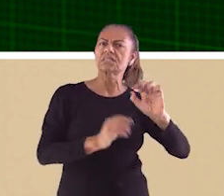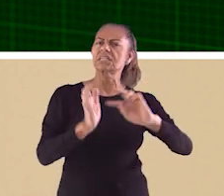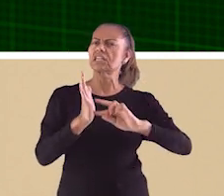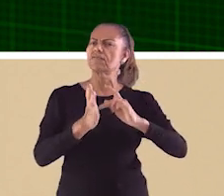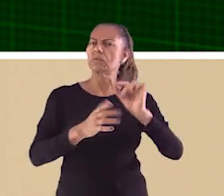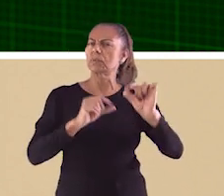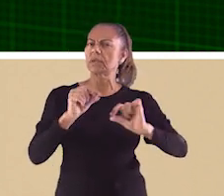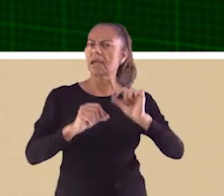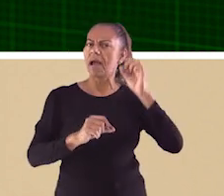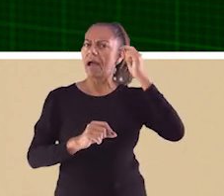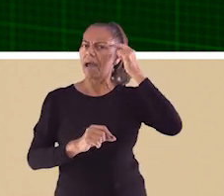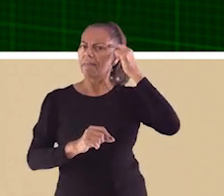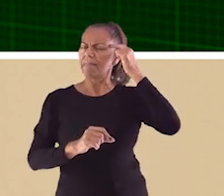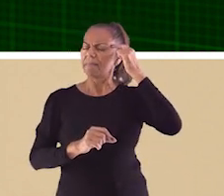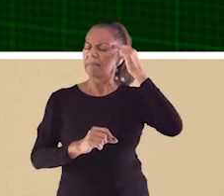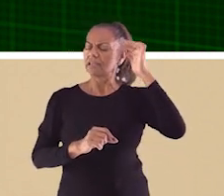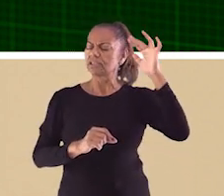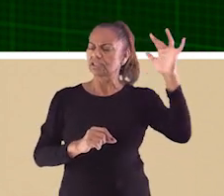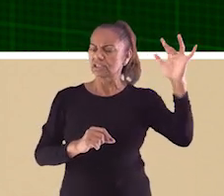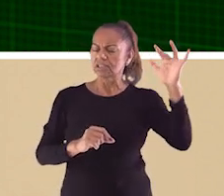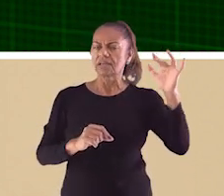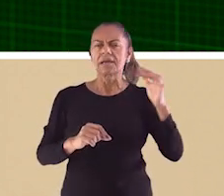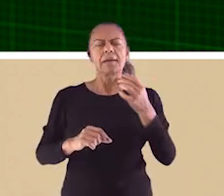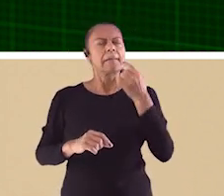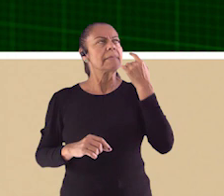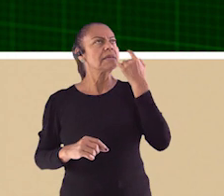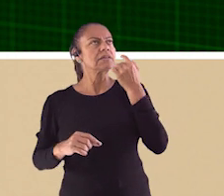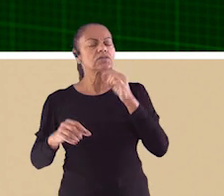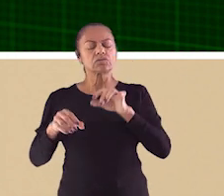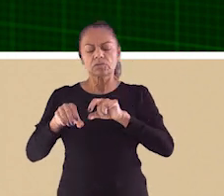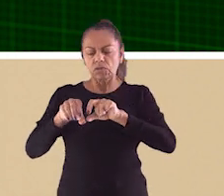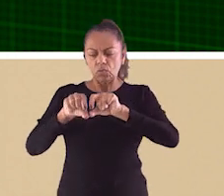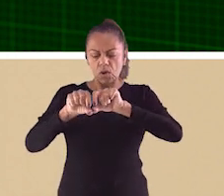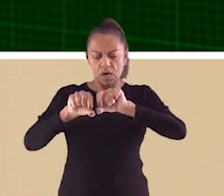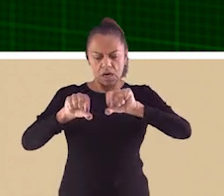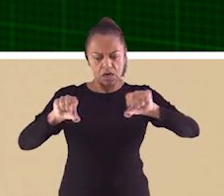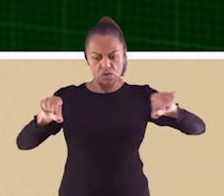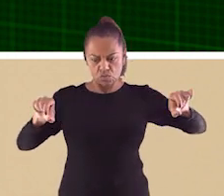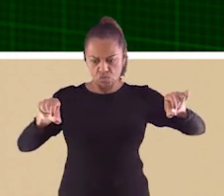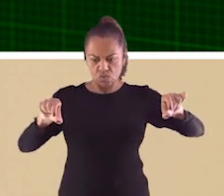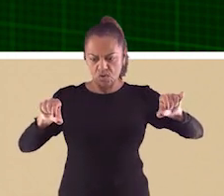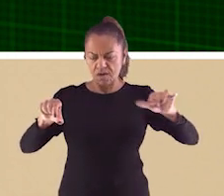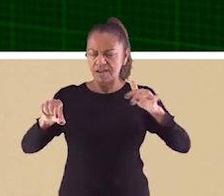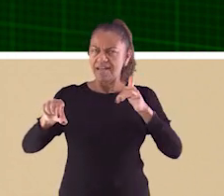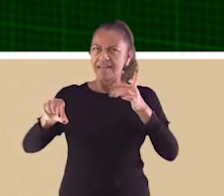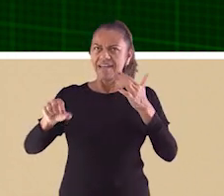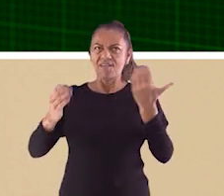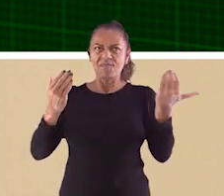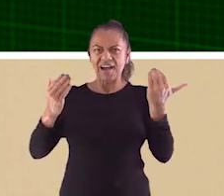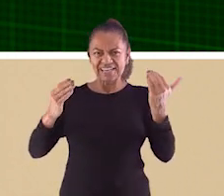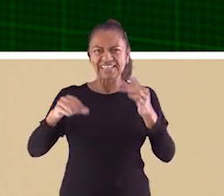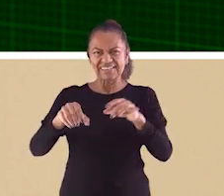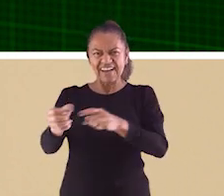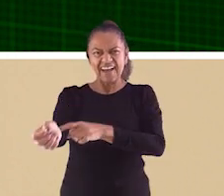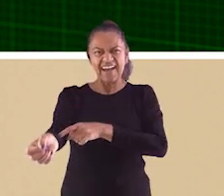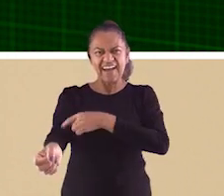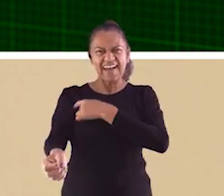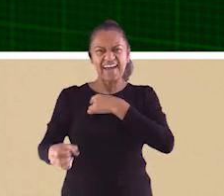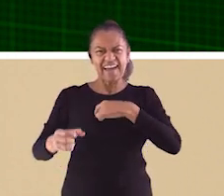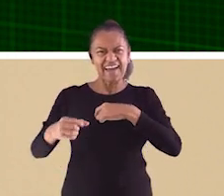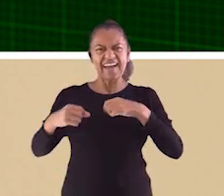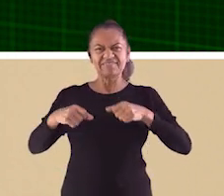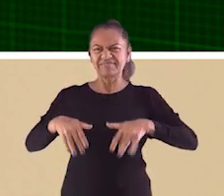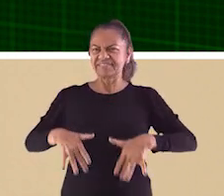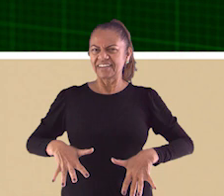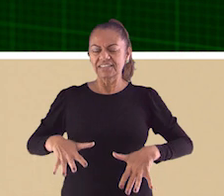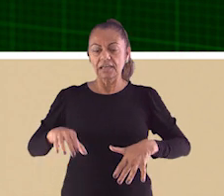ficar mais fácil de entender, vamos imaginar o seguinte: eu tenho um cano sem emenda. Pensa que esse cano